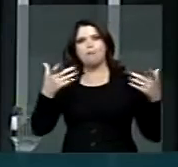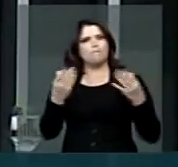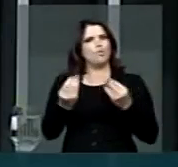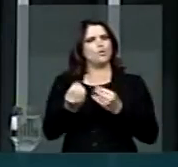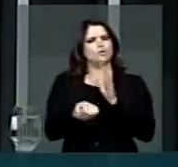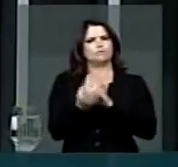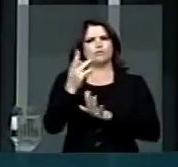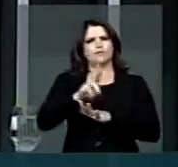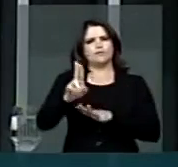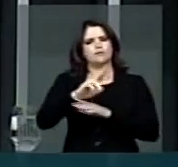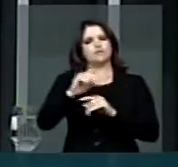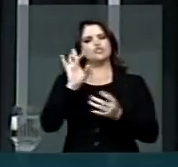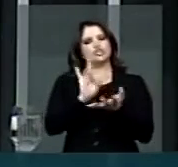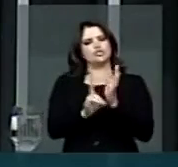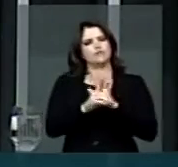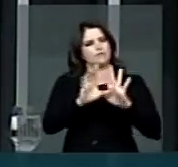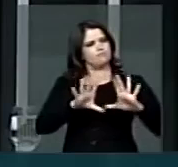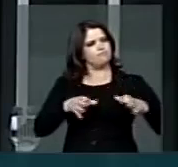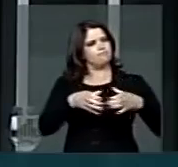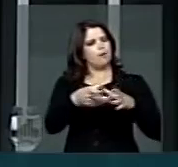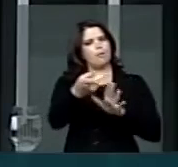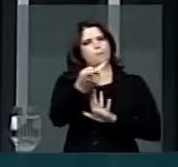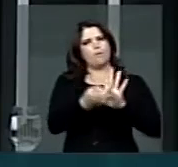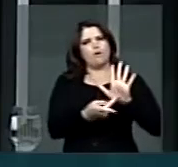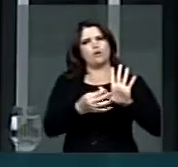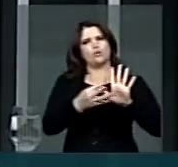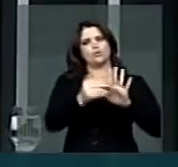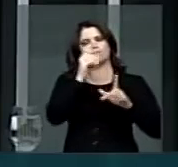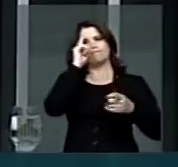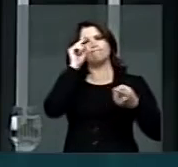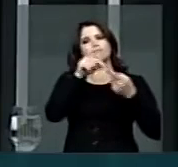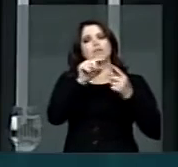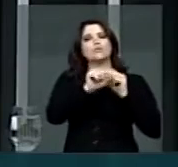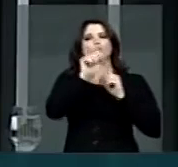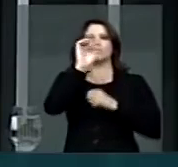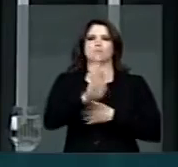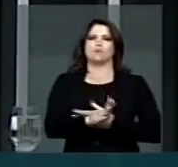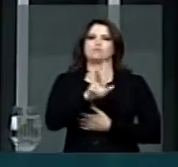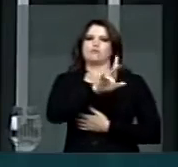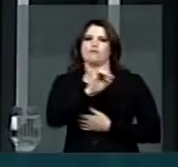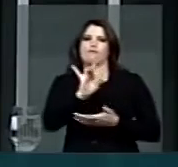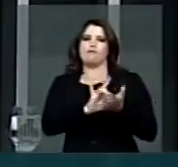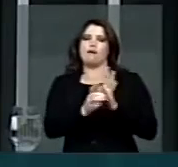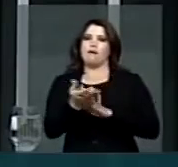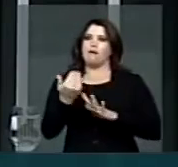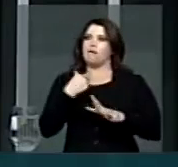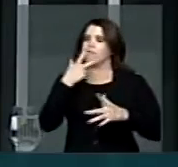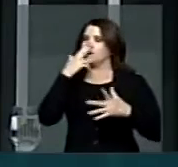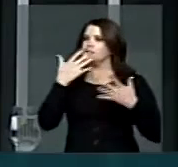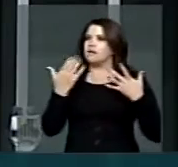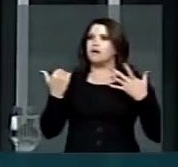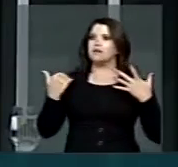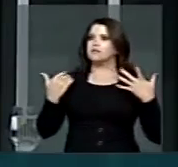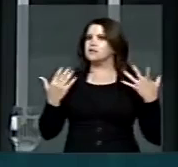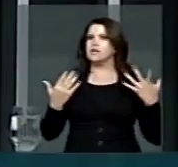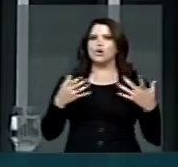É exatamente a força desse projeto, pensado para o Brasil, que deixa desesperada a